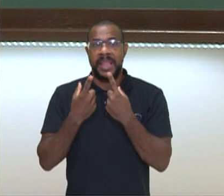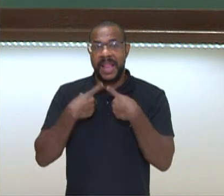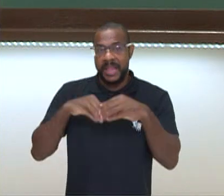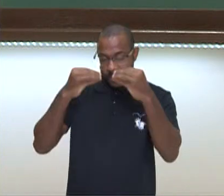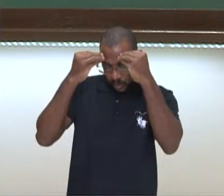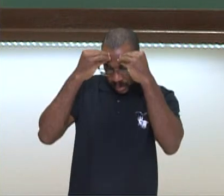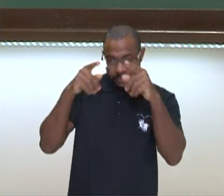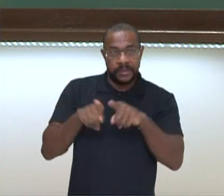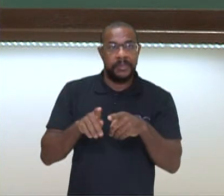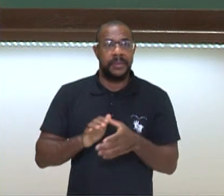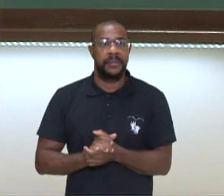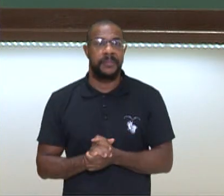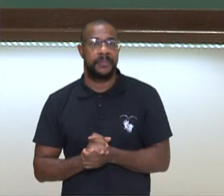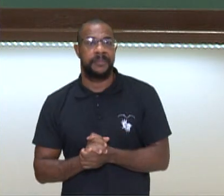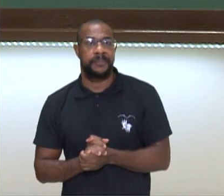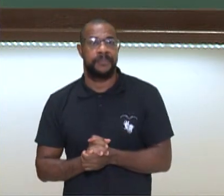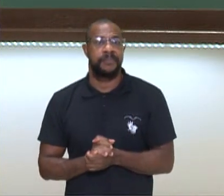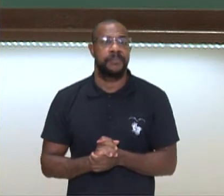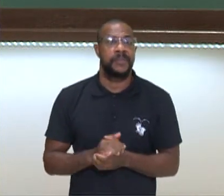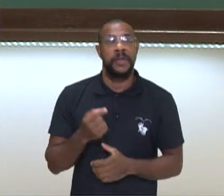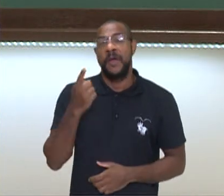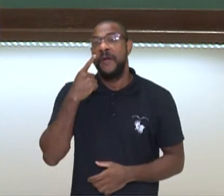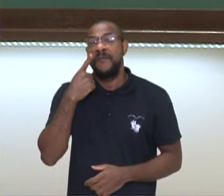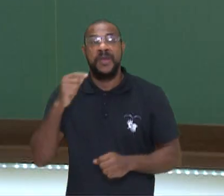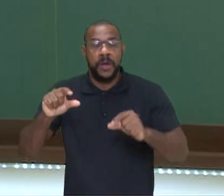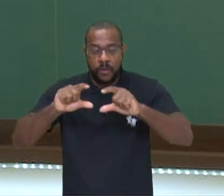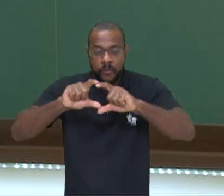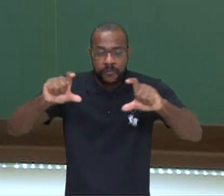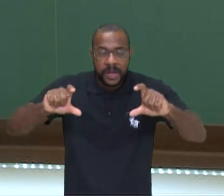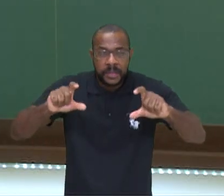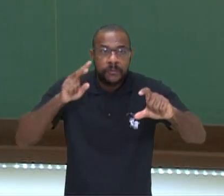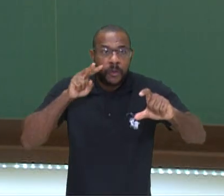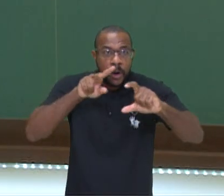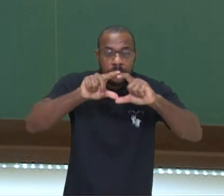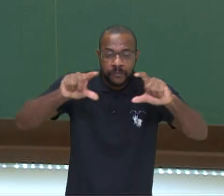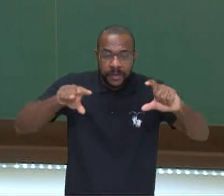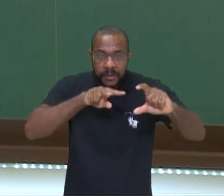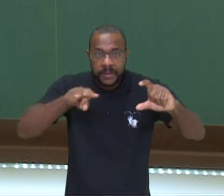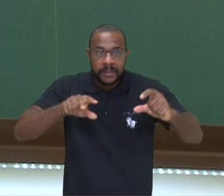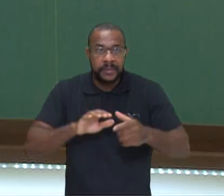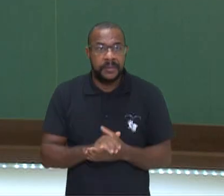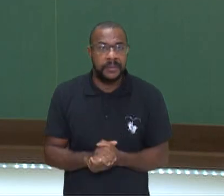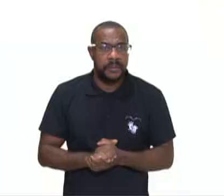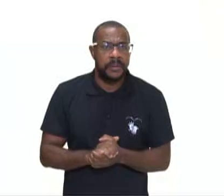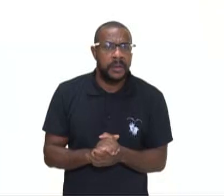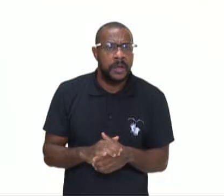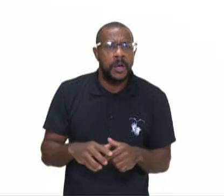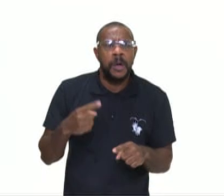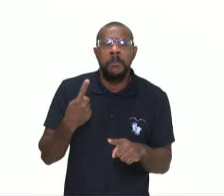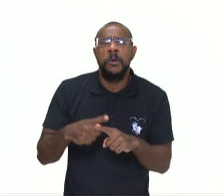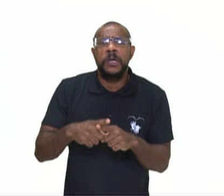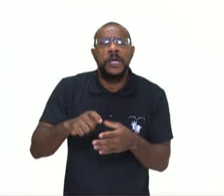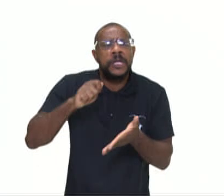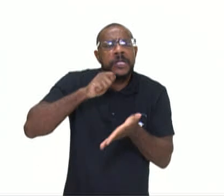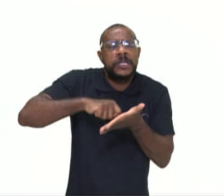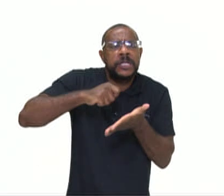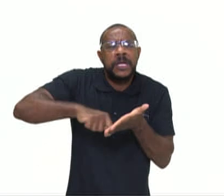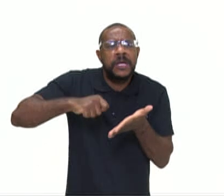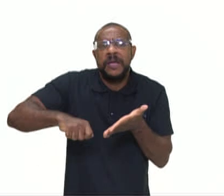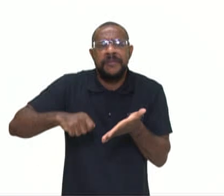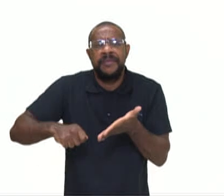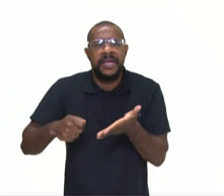Será? Vamos analisar esses versos para entender um pouquinho melhor isso. Por que o escrever